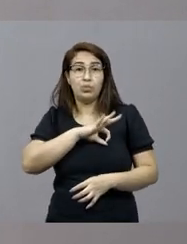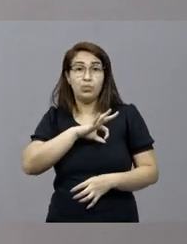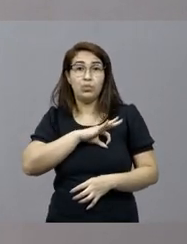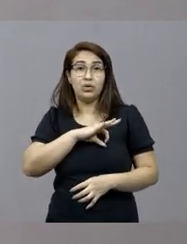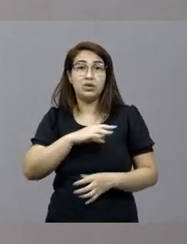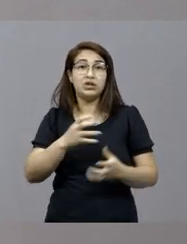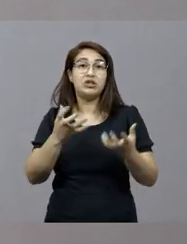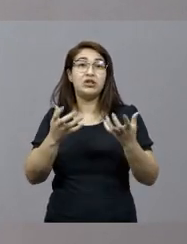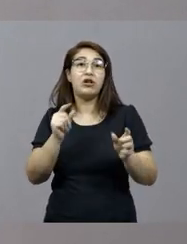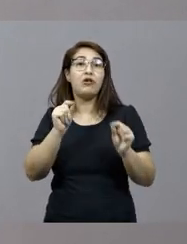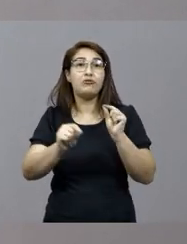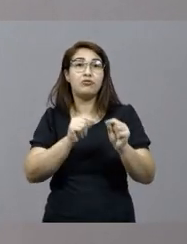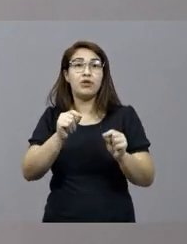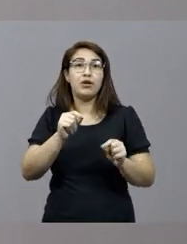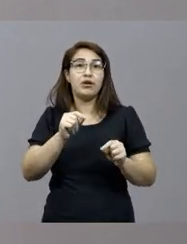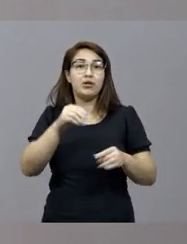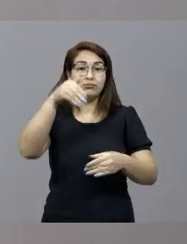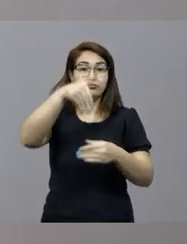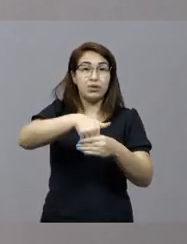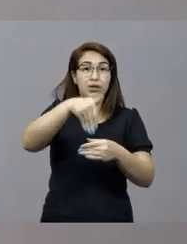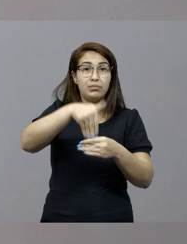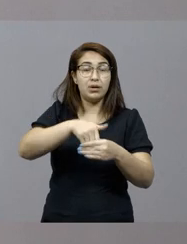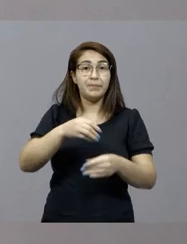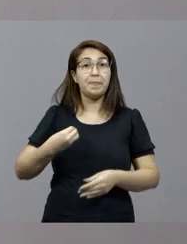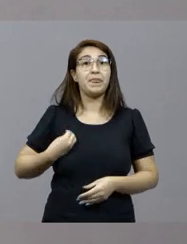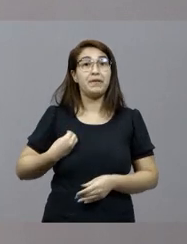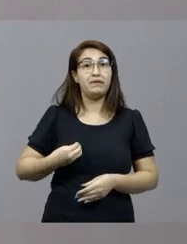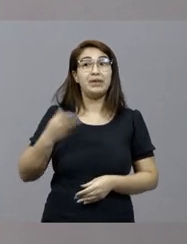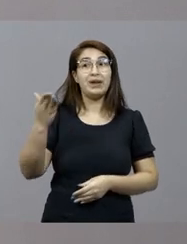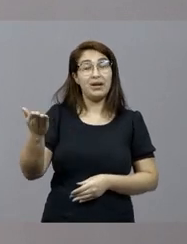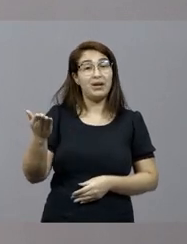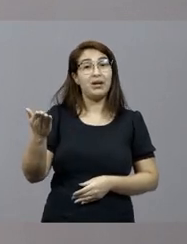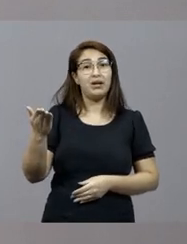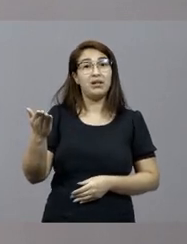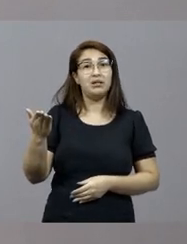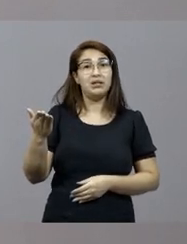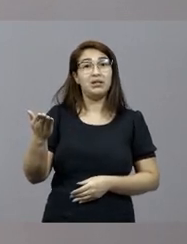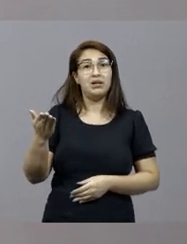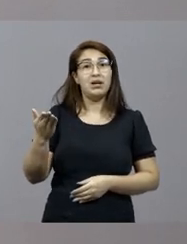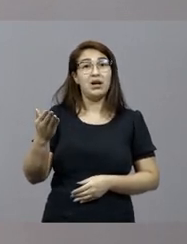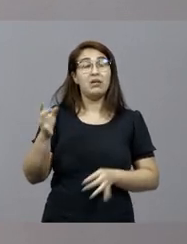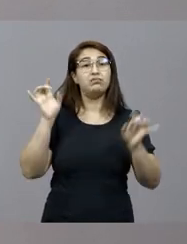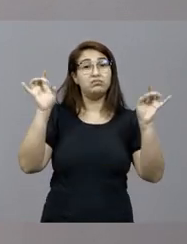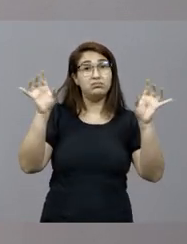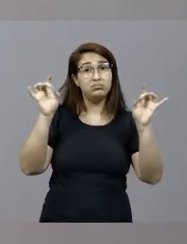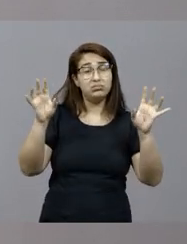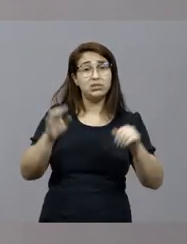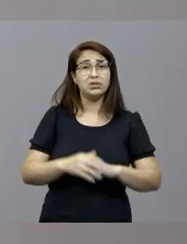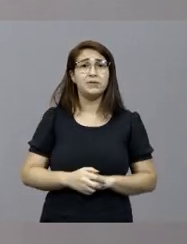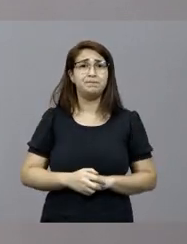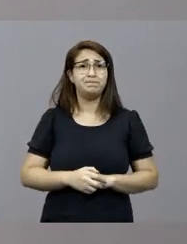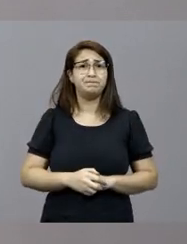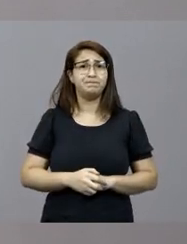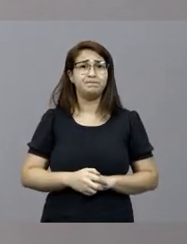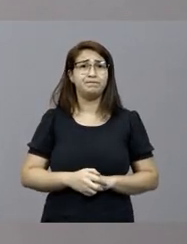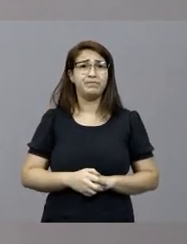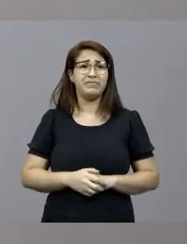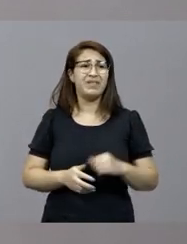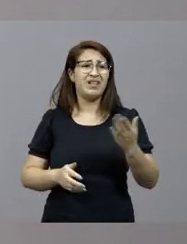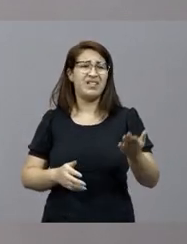uma eleição. A vida de um herói é muito valiosa para estar à mercê de um